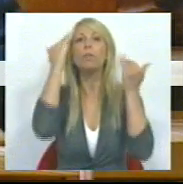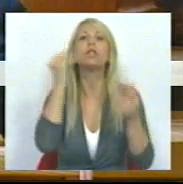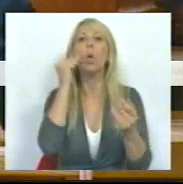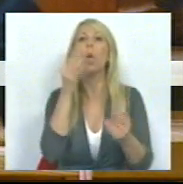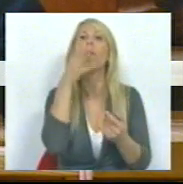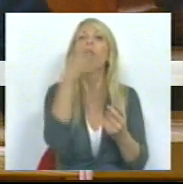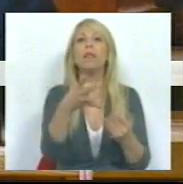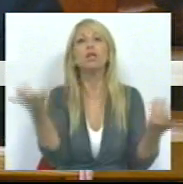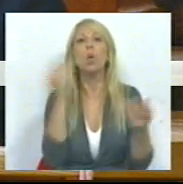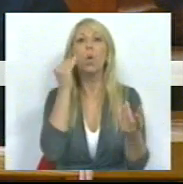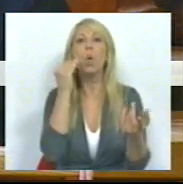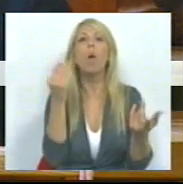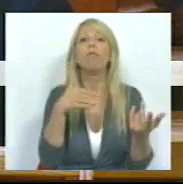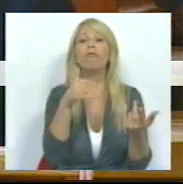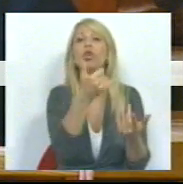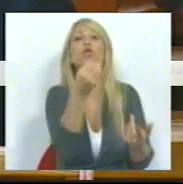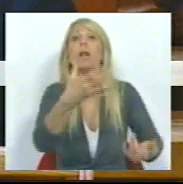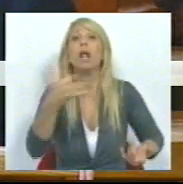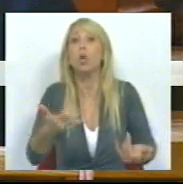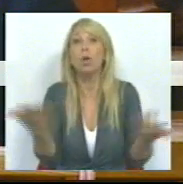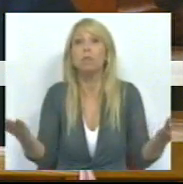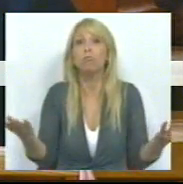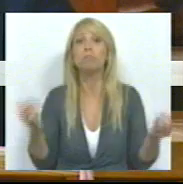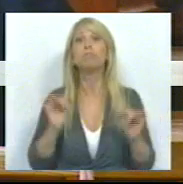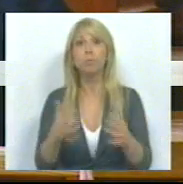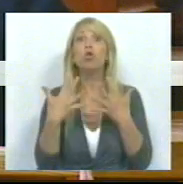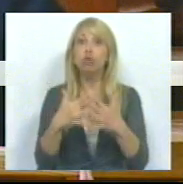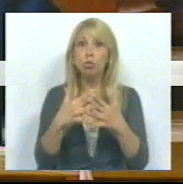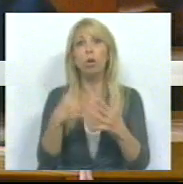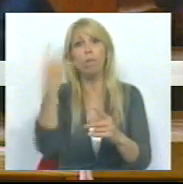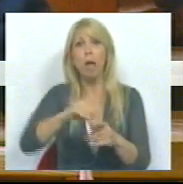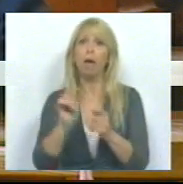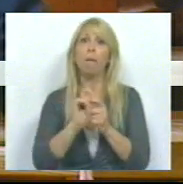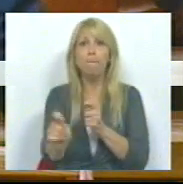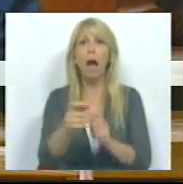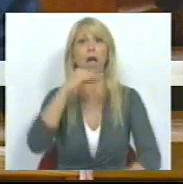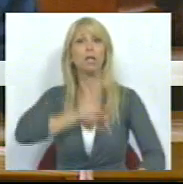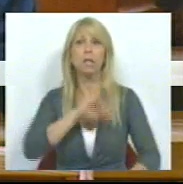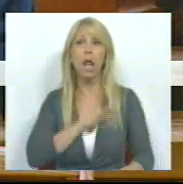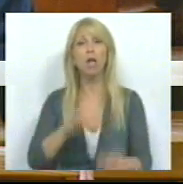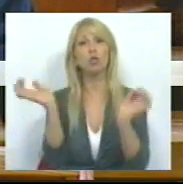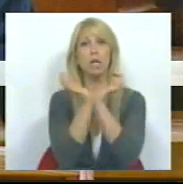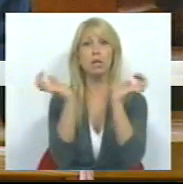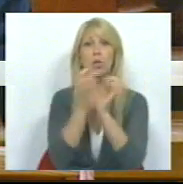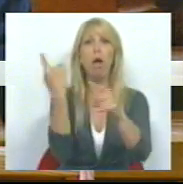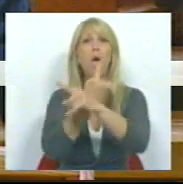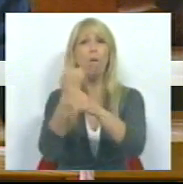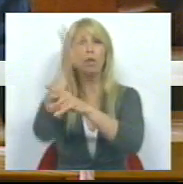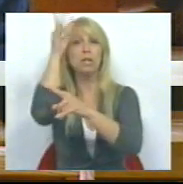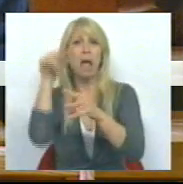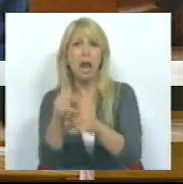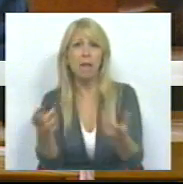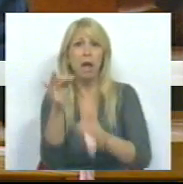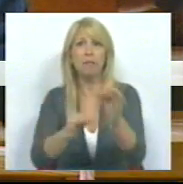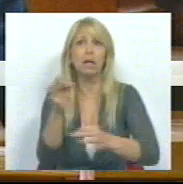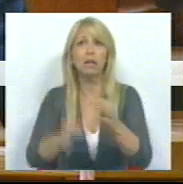2012. Trata-se de estruturas que têm de pagar salários, segurança social, produtos veterinários, transportes e outros custos